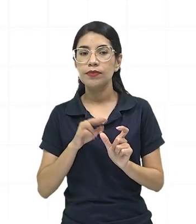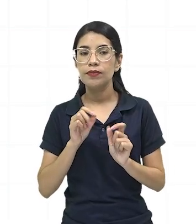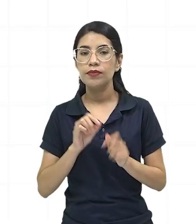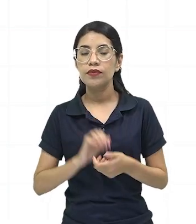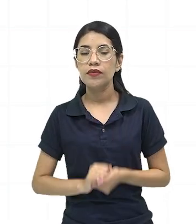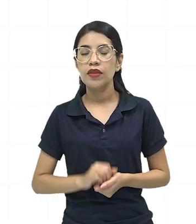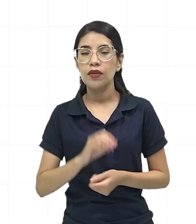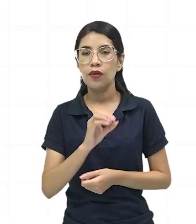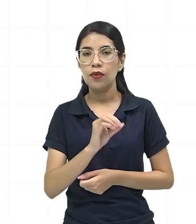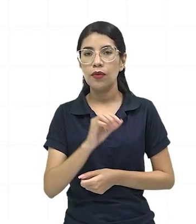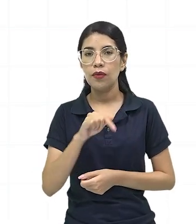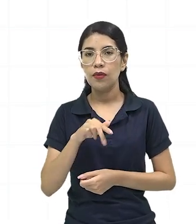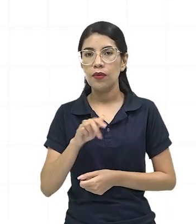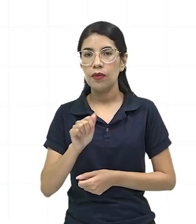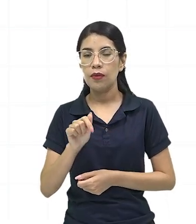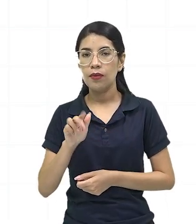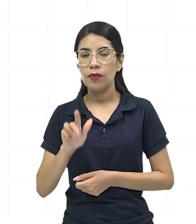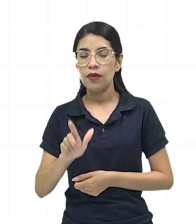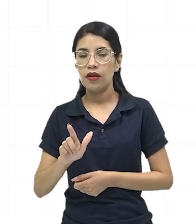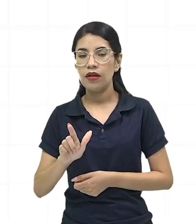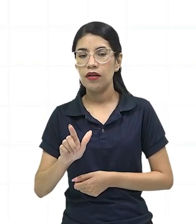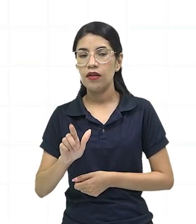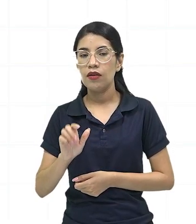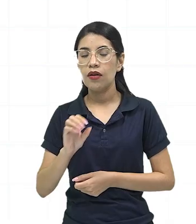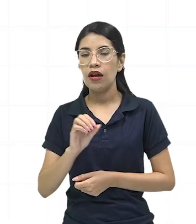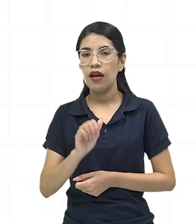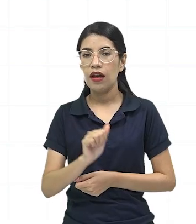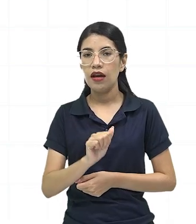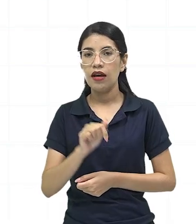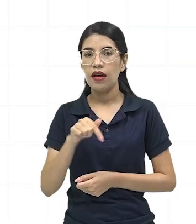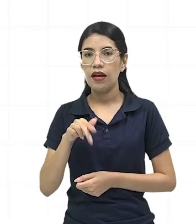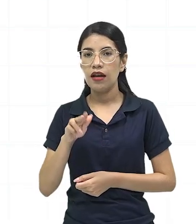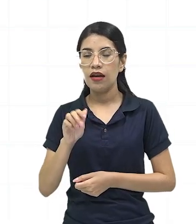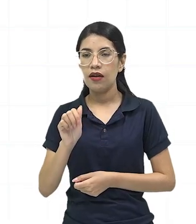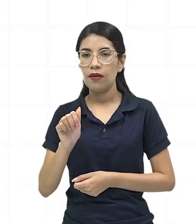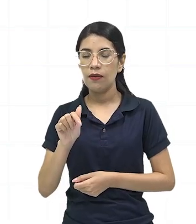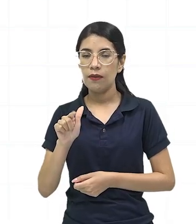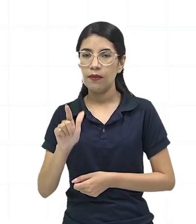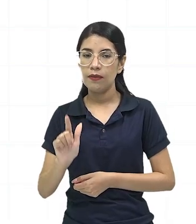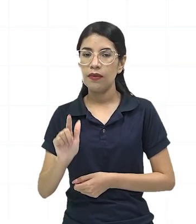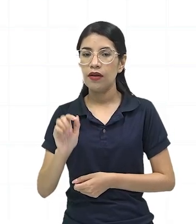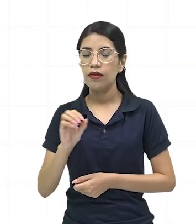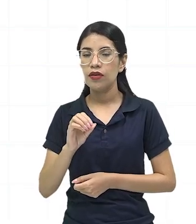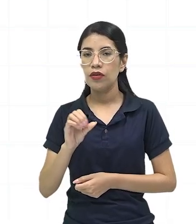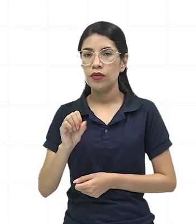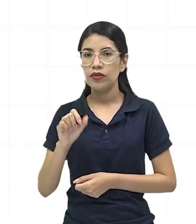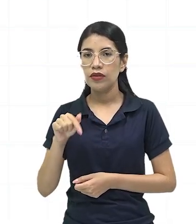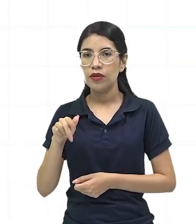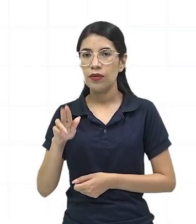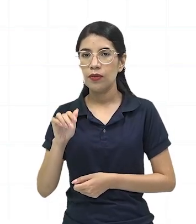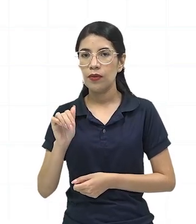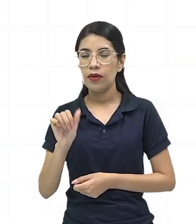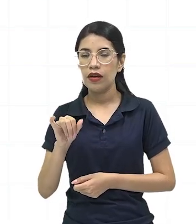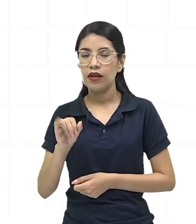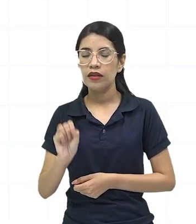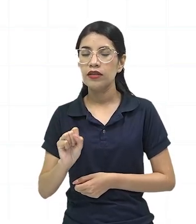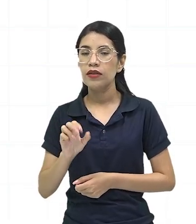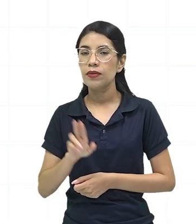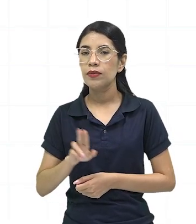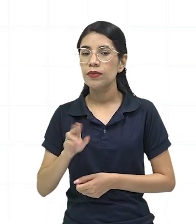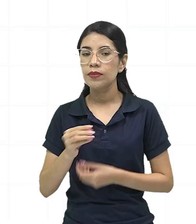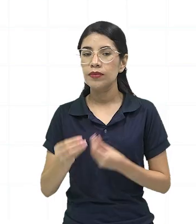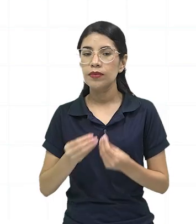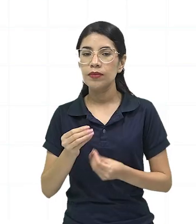relativos, o qual, a qual, os quais, as quais, são utilizados quando seu antecedente se